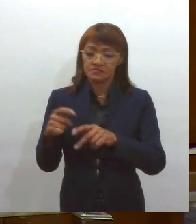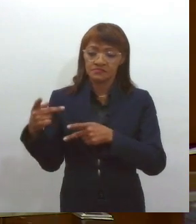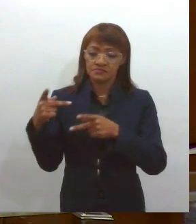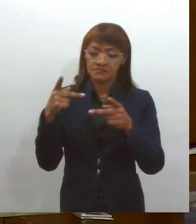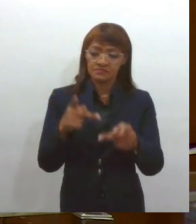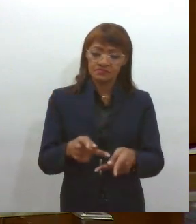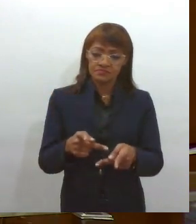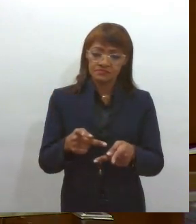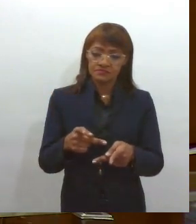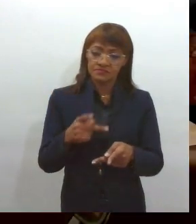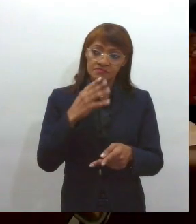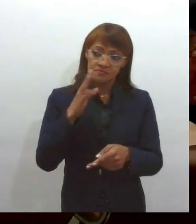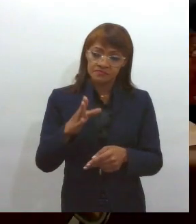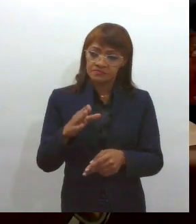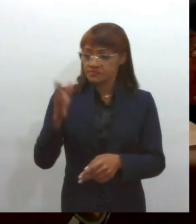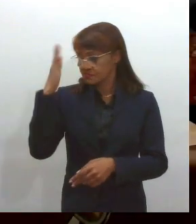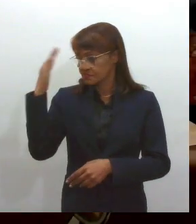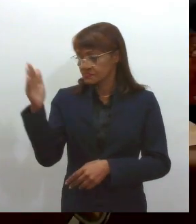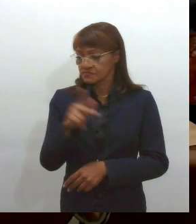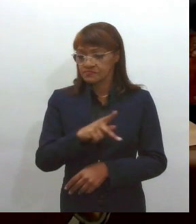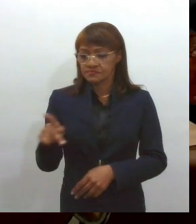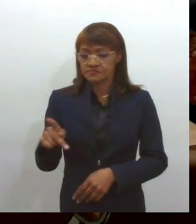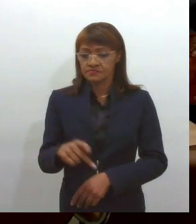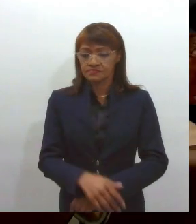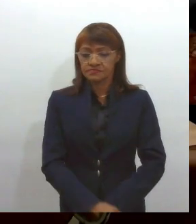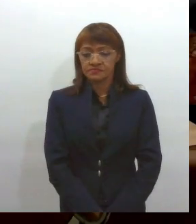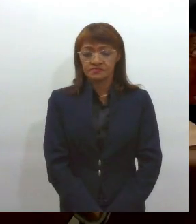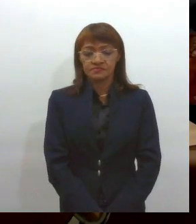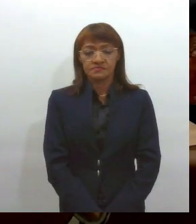Presidente a palavra Deputado linda